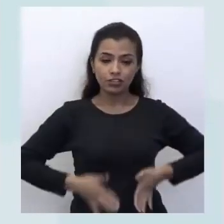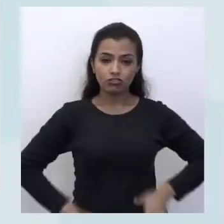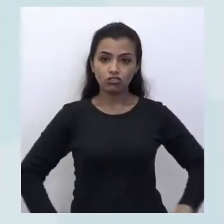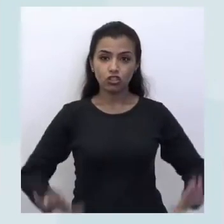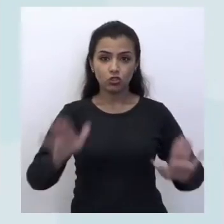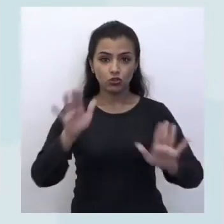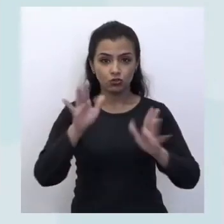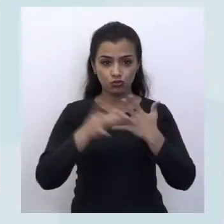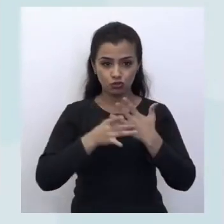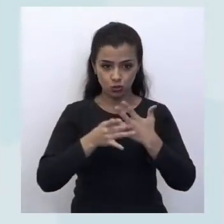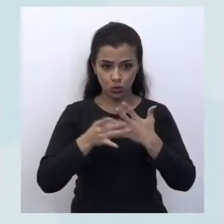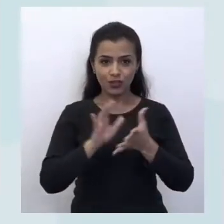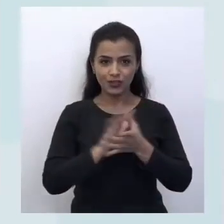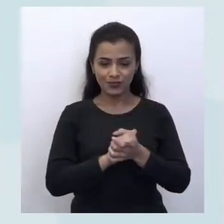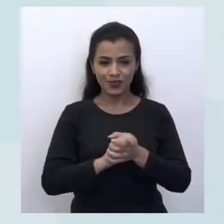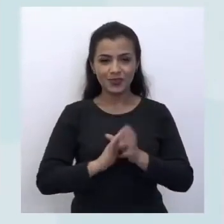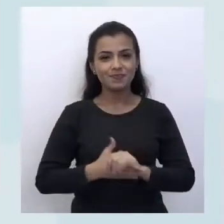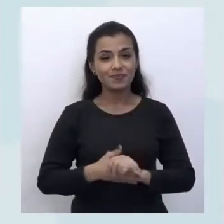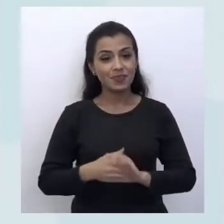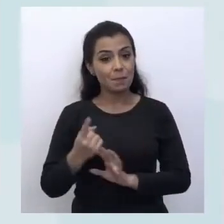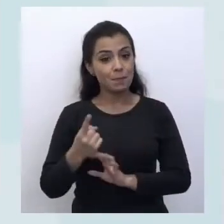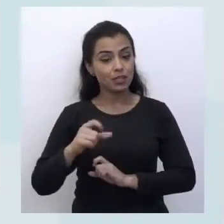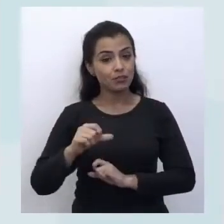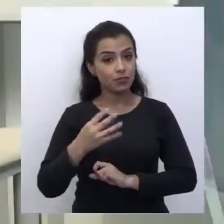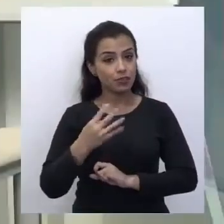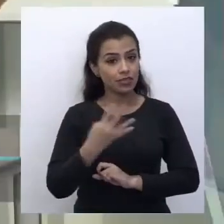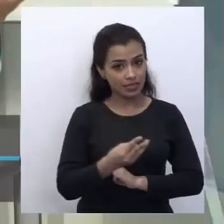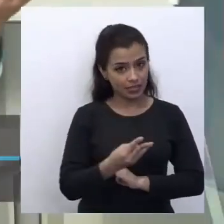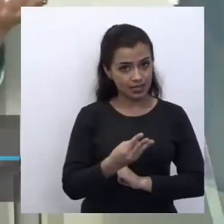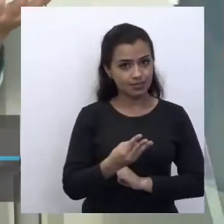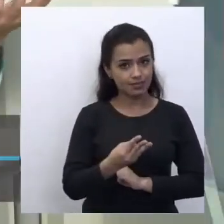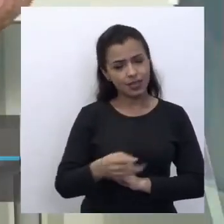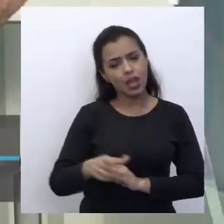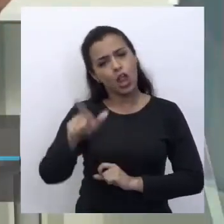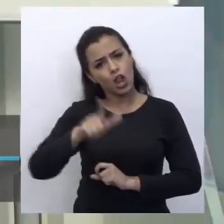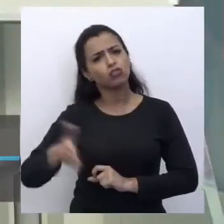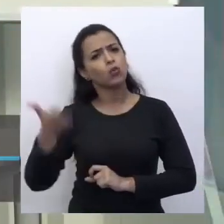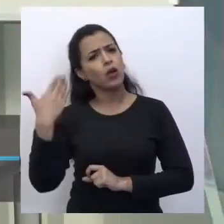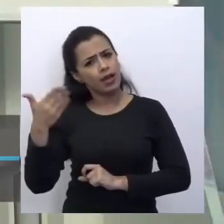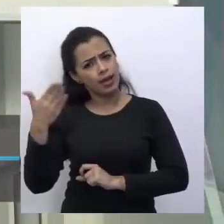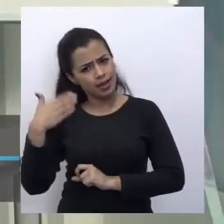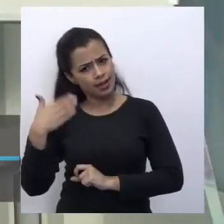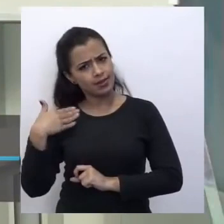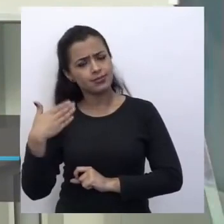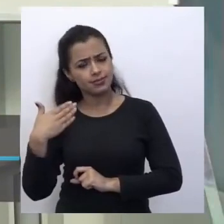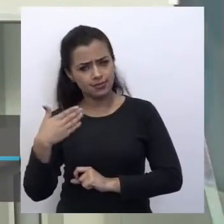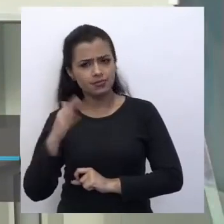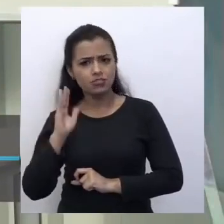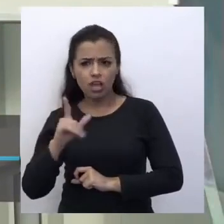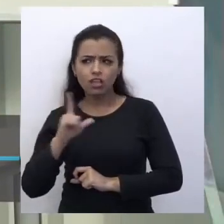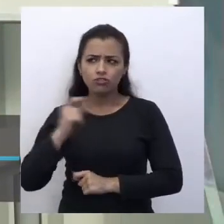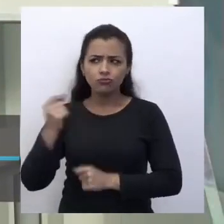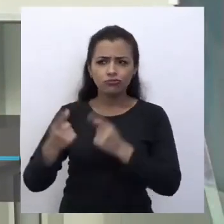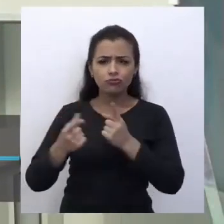neste dia, mas começou, já havia sido pensado antes, mas o Nelson Rodrigues, ele trouxe essa